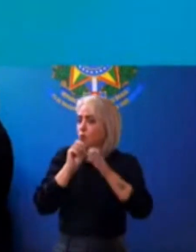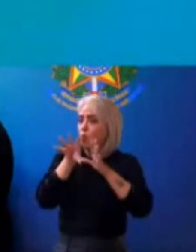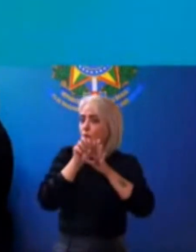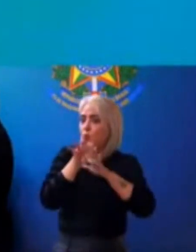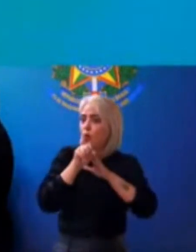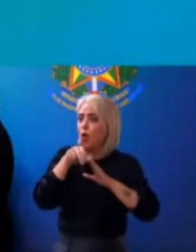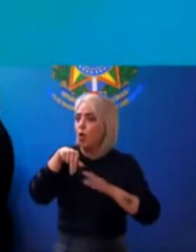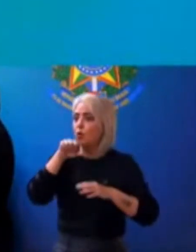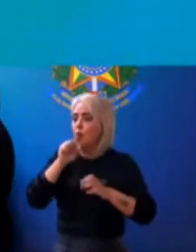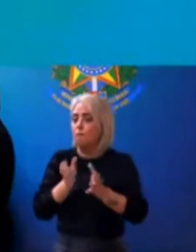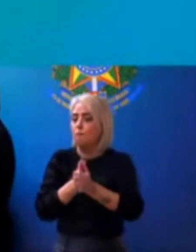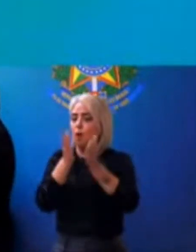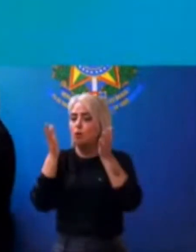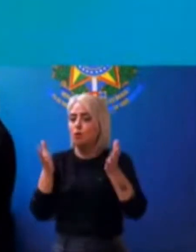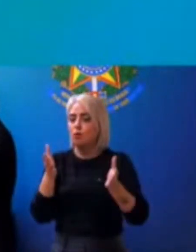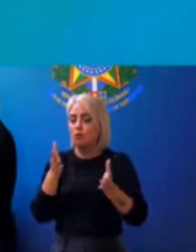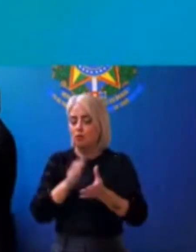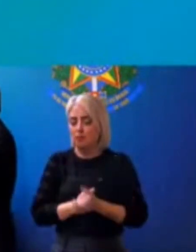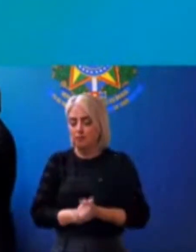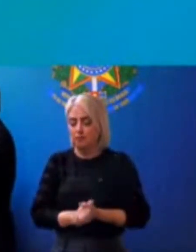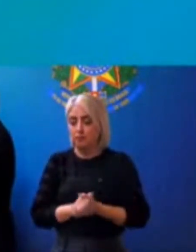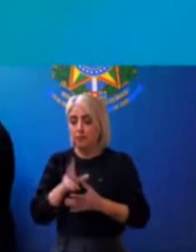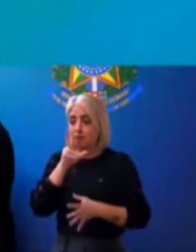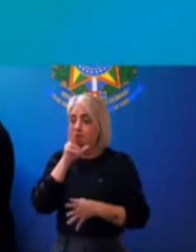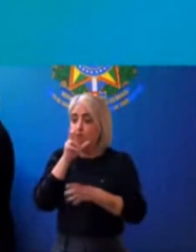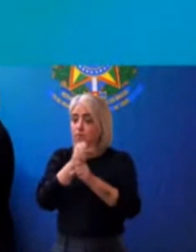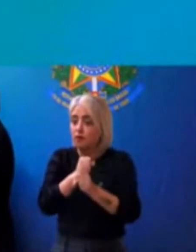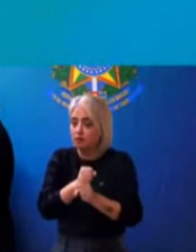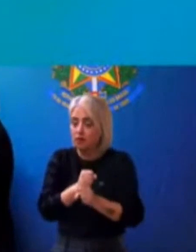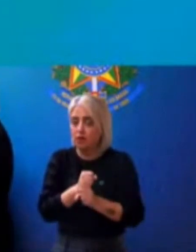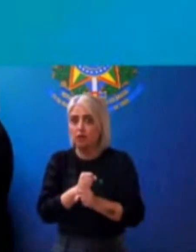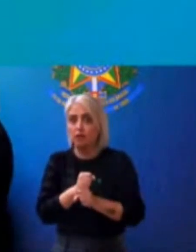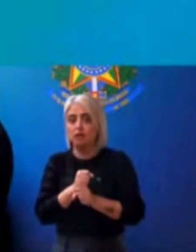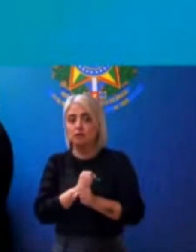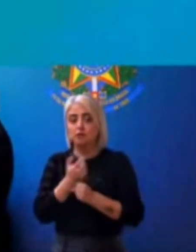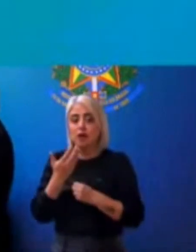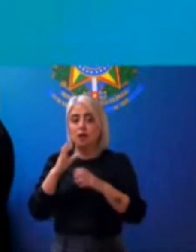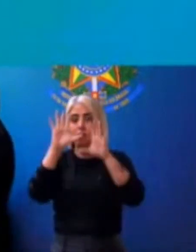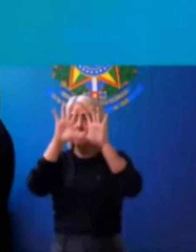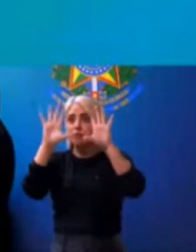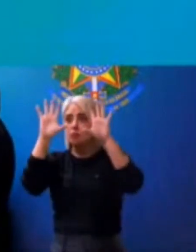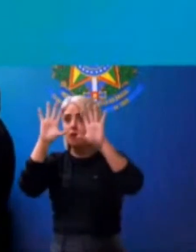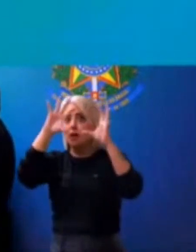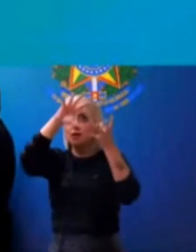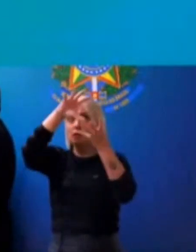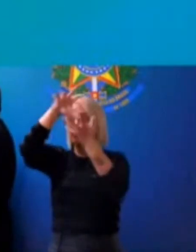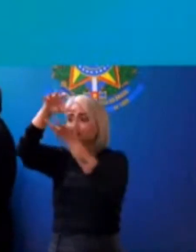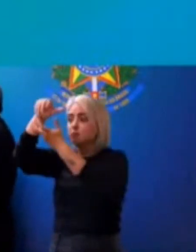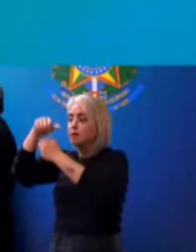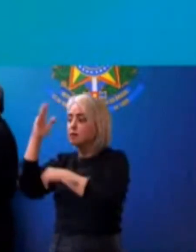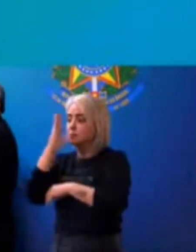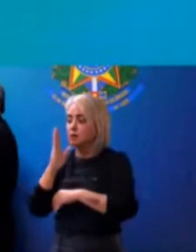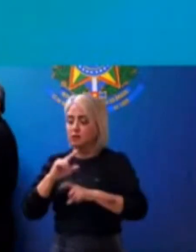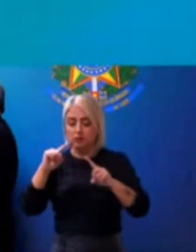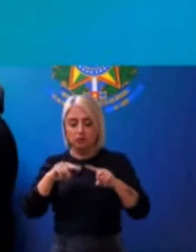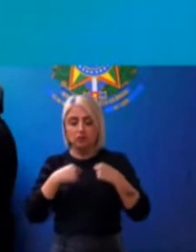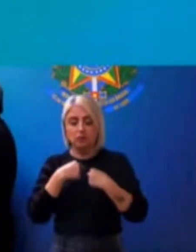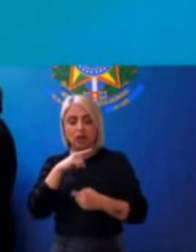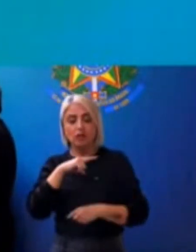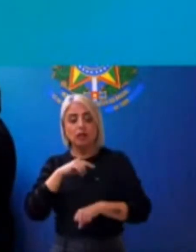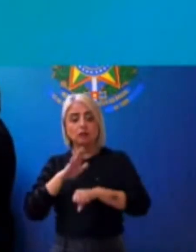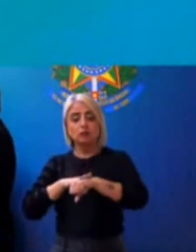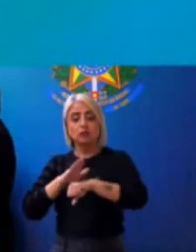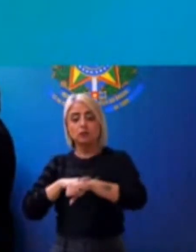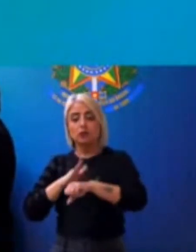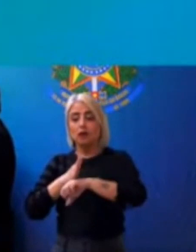brasileiro o rmd fortalecer o programa espacial brasileiro dentre os grandes desafios estão de